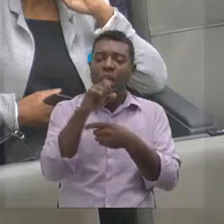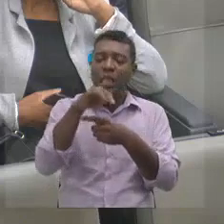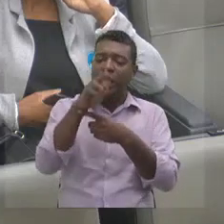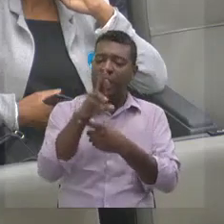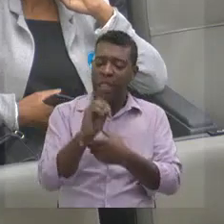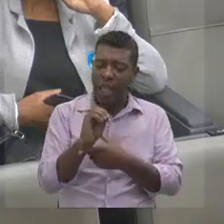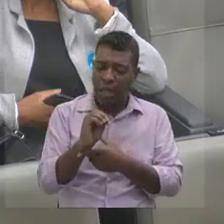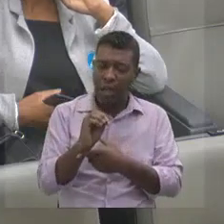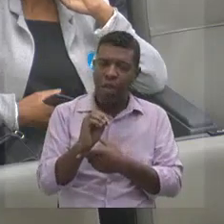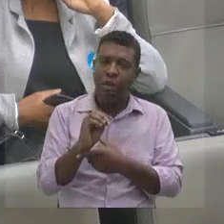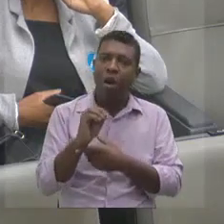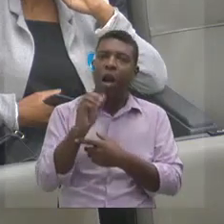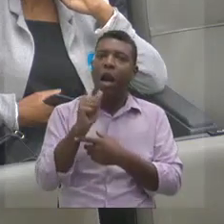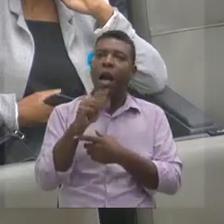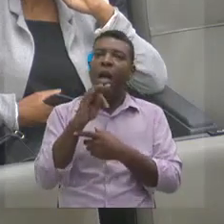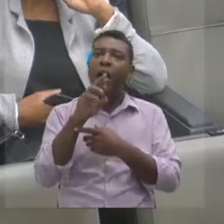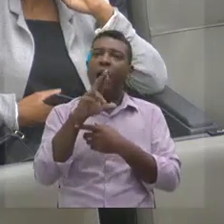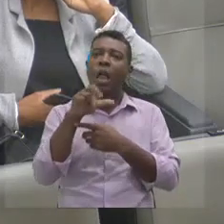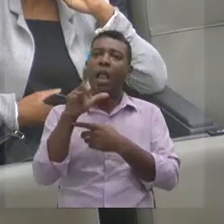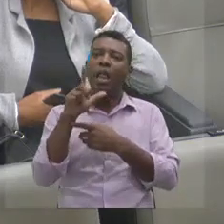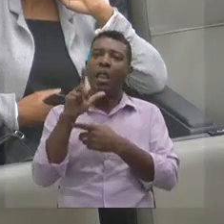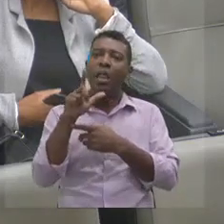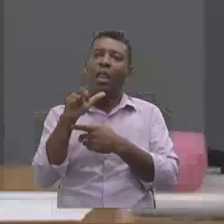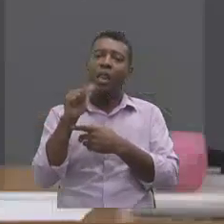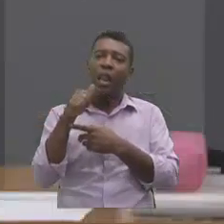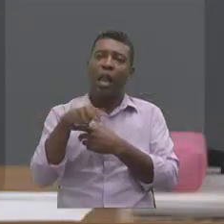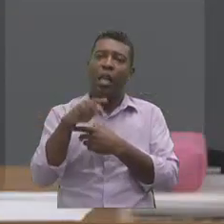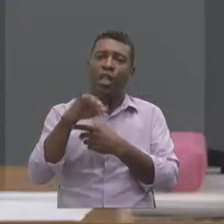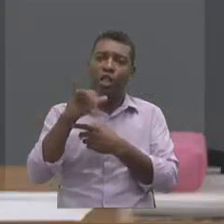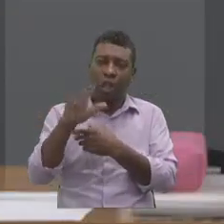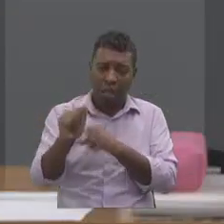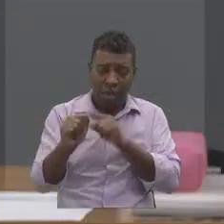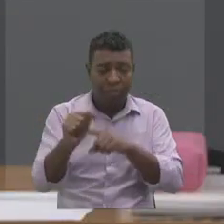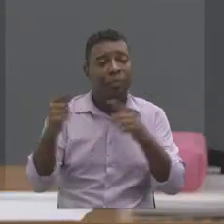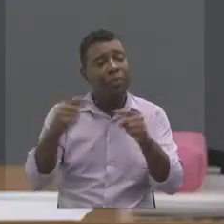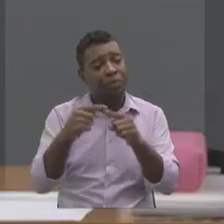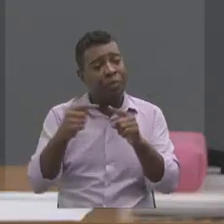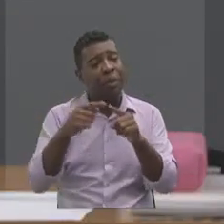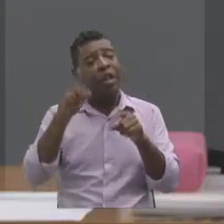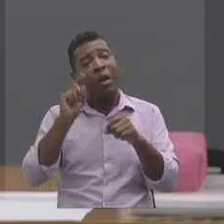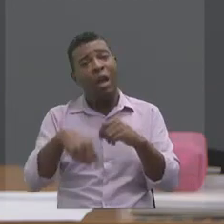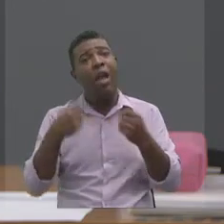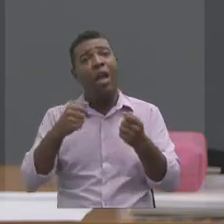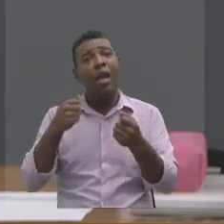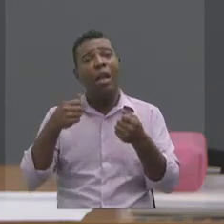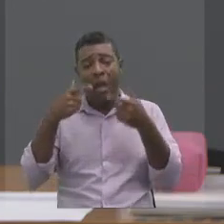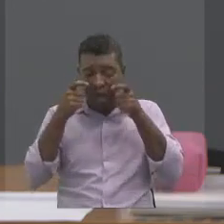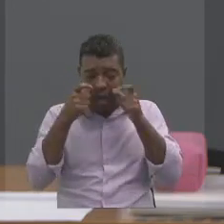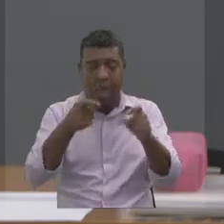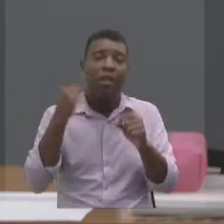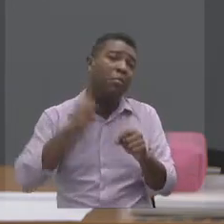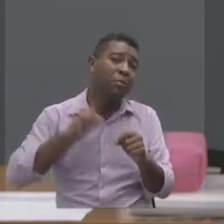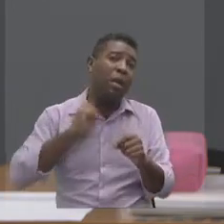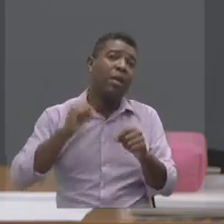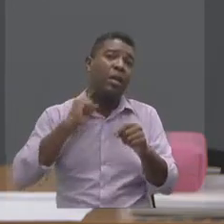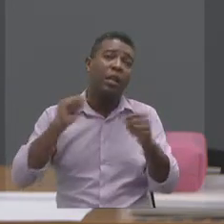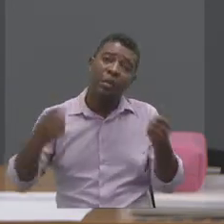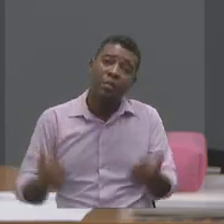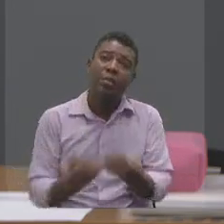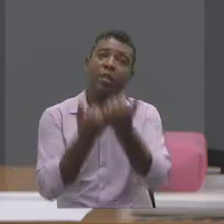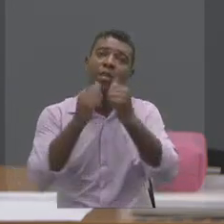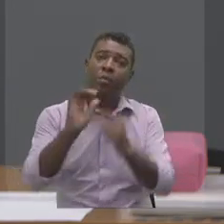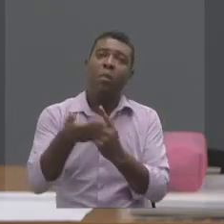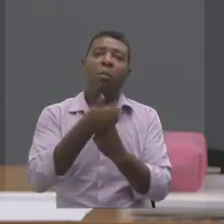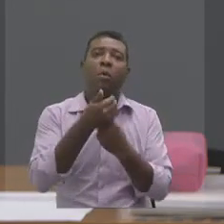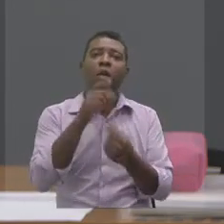resguardar né os interesses de Minas Então as contrapartidas desse processo observação né de empreendimentos Ferroviários de relevantes do estado e para